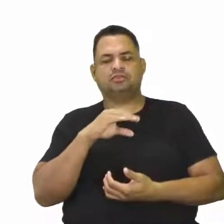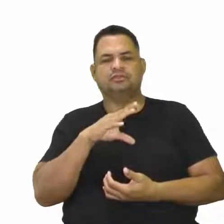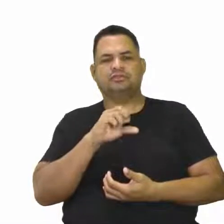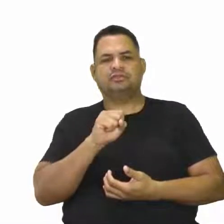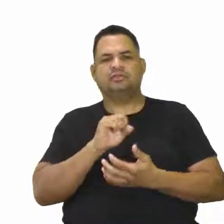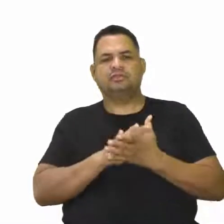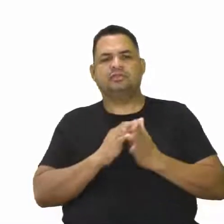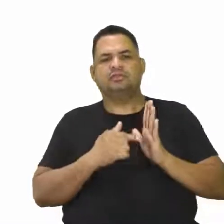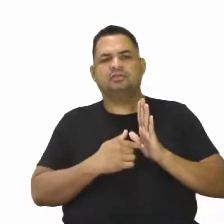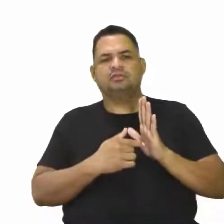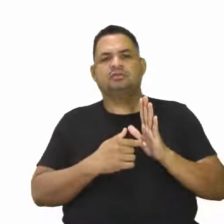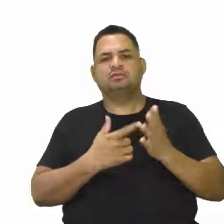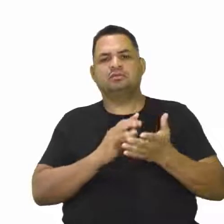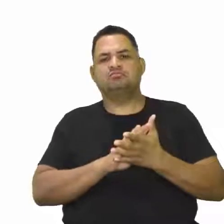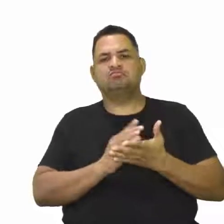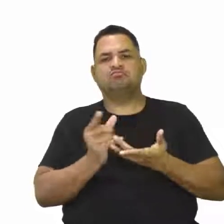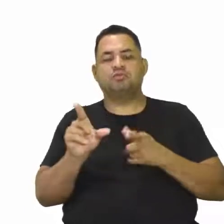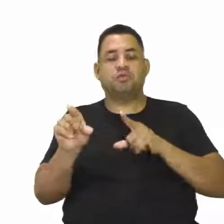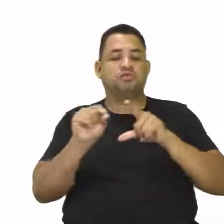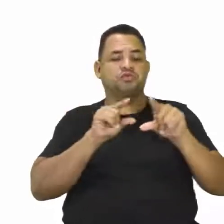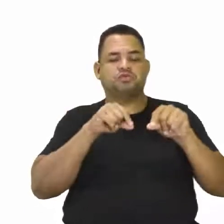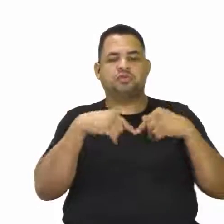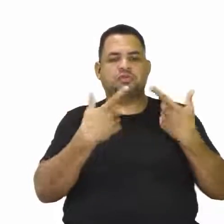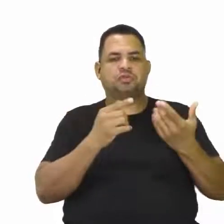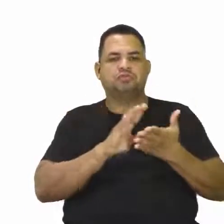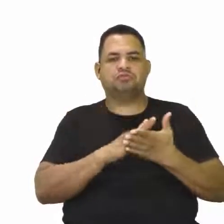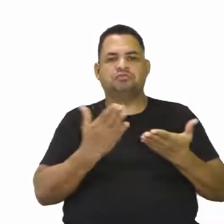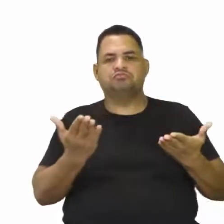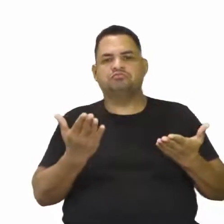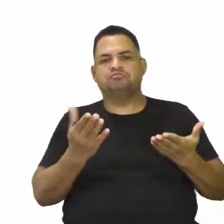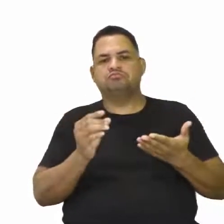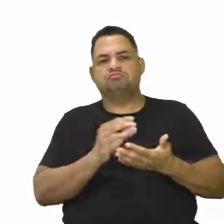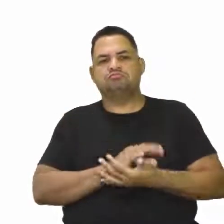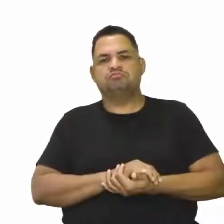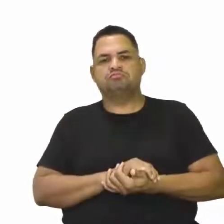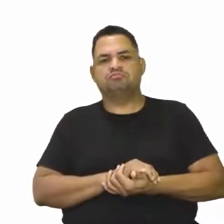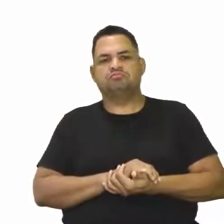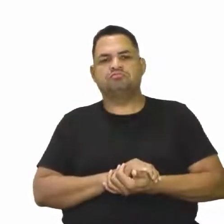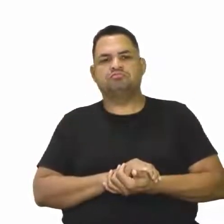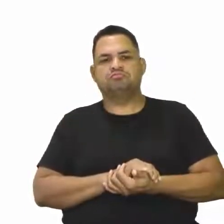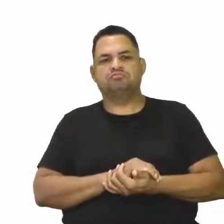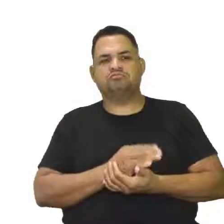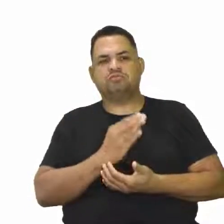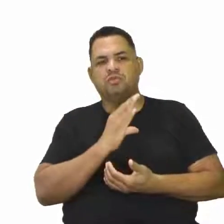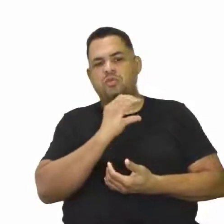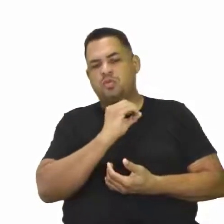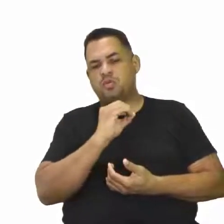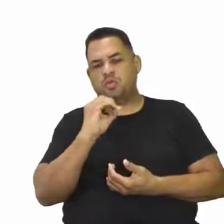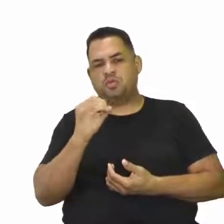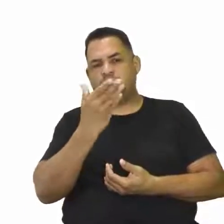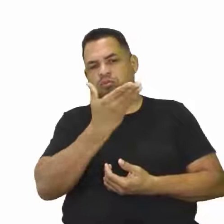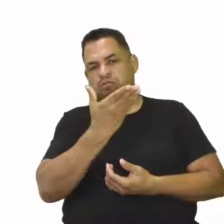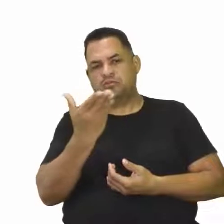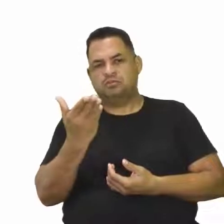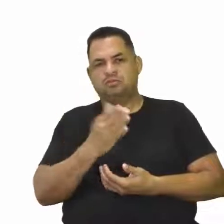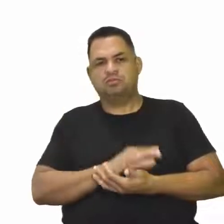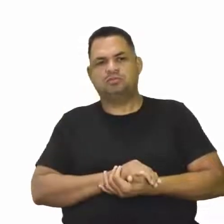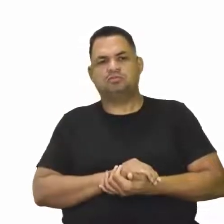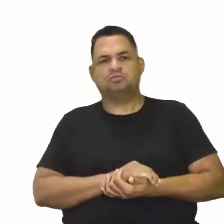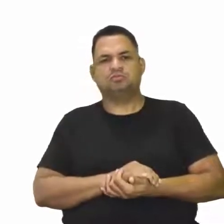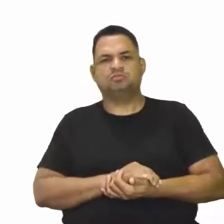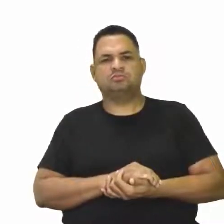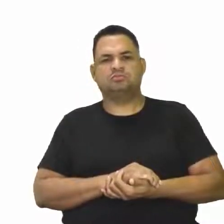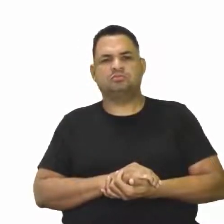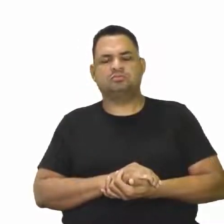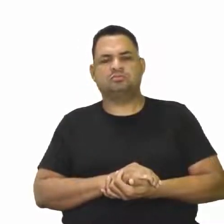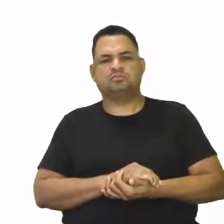elas vão indicar a alternância ou escolha. São elas o, bien, bien,